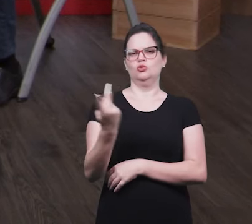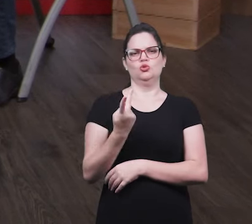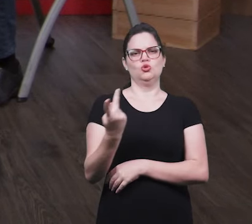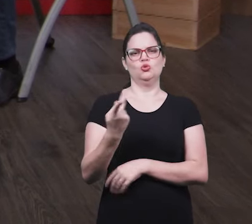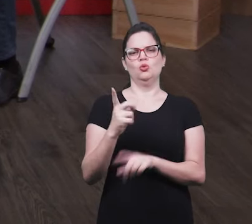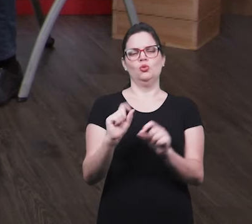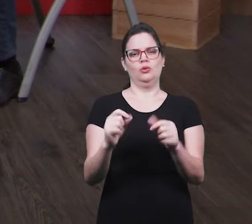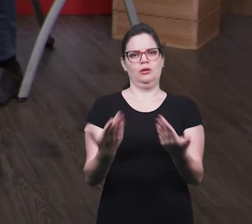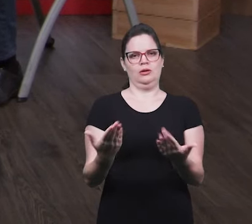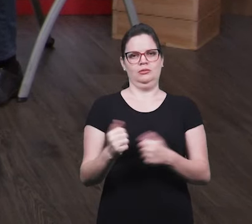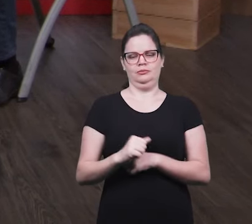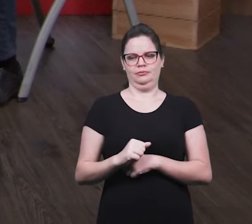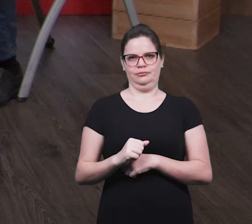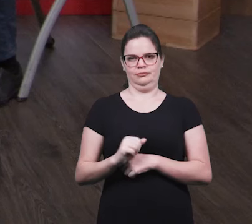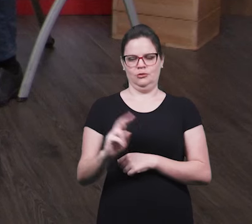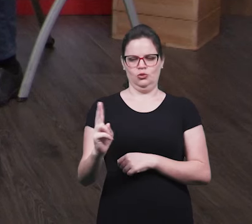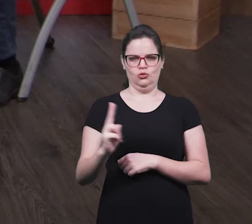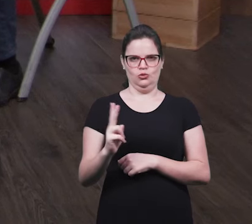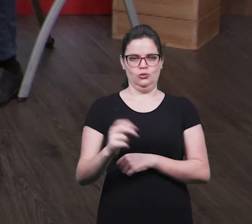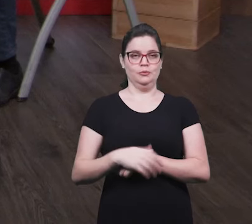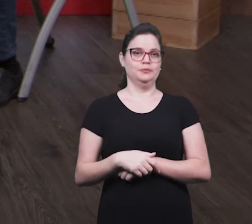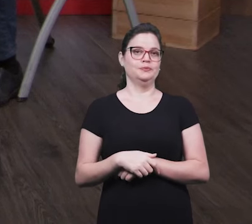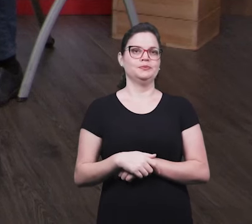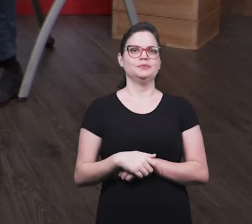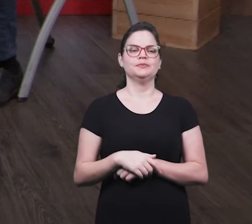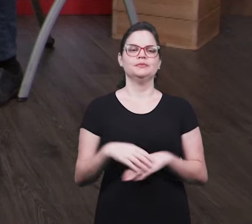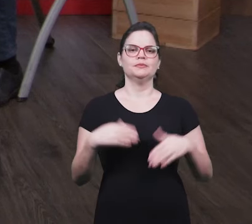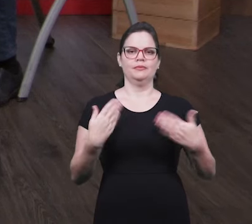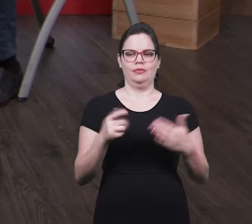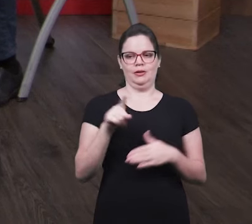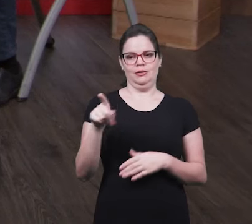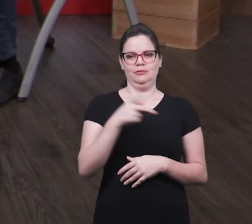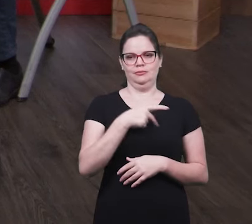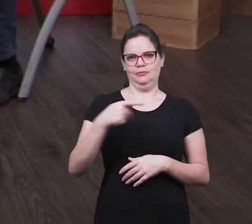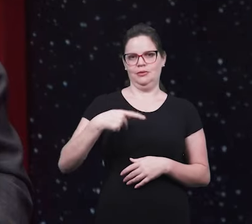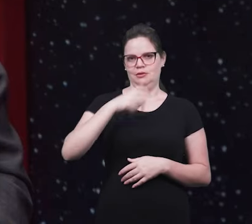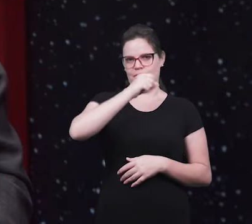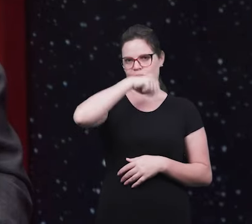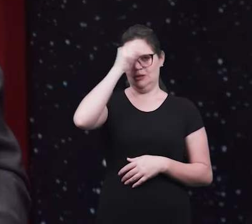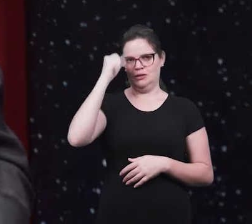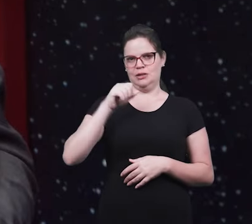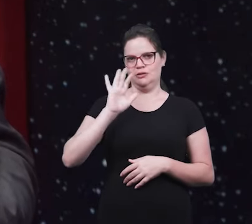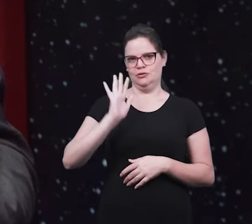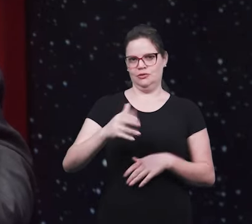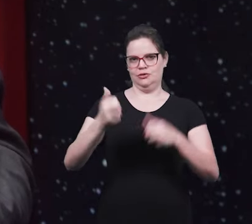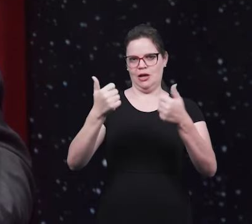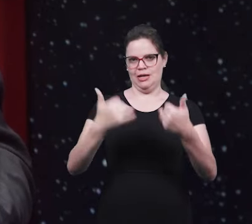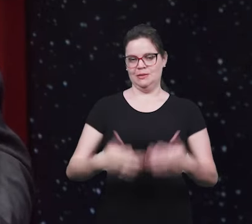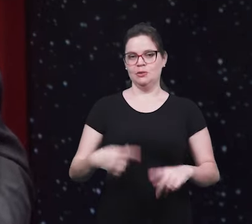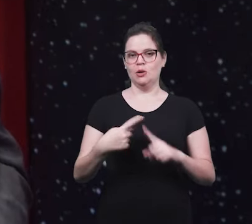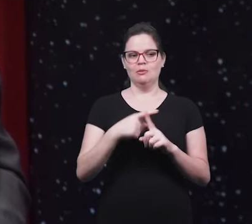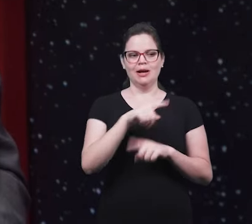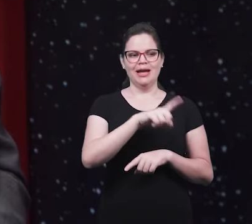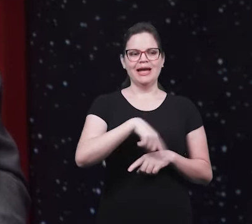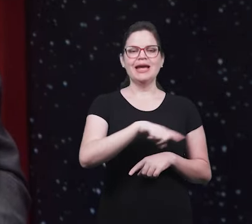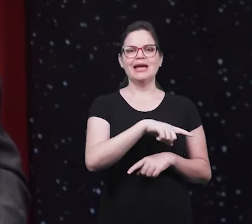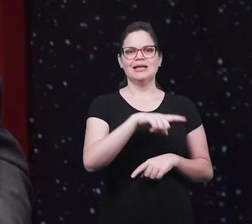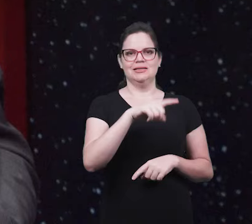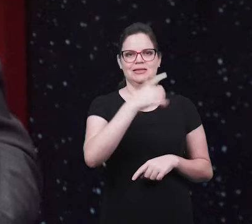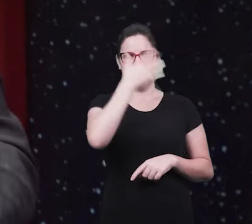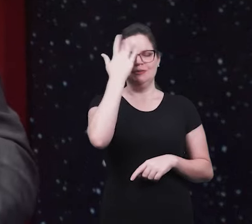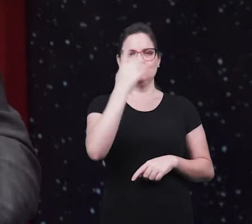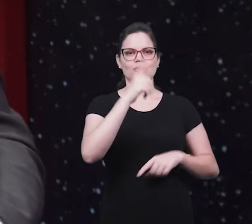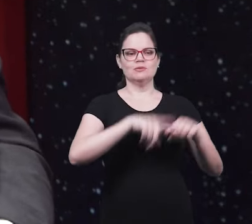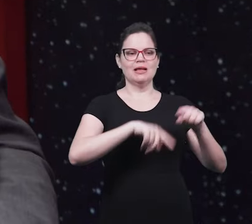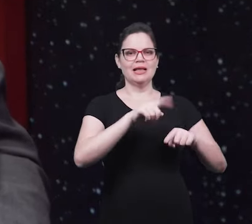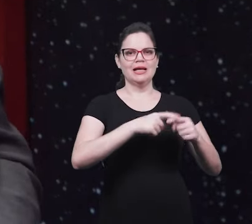casal. Bom, dentro desse contexto que o pastor Sérgio ele já trouxe, de que as pessoas vendiam as propriedades